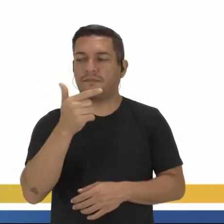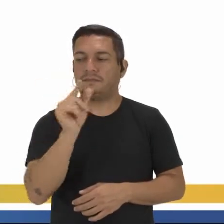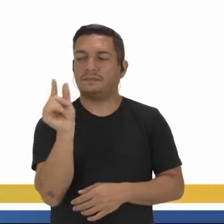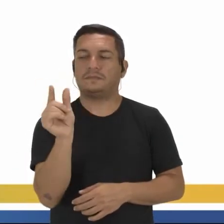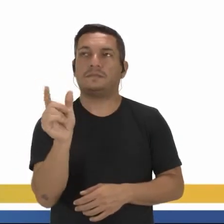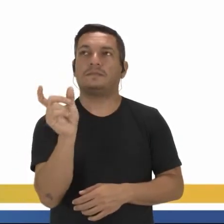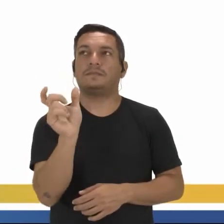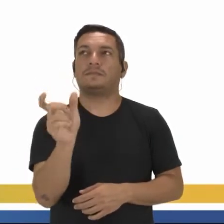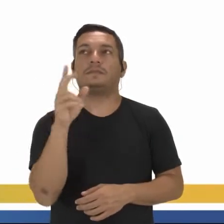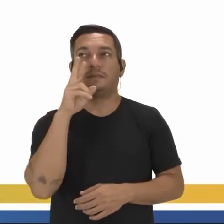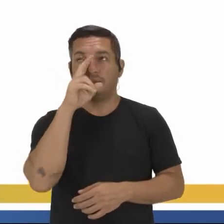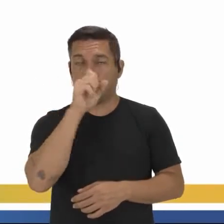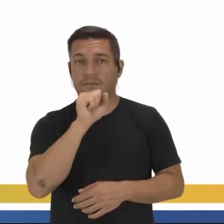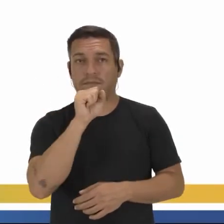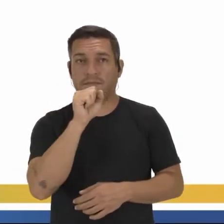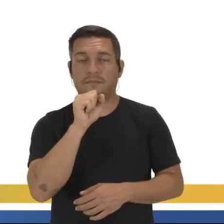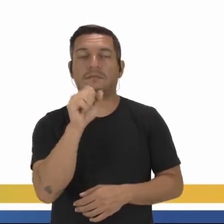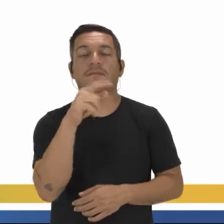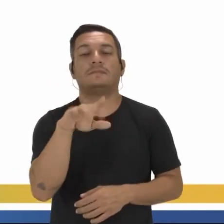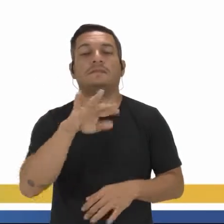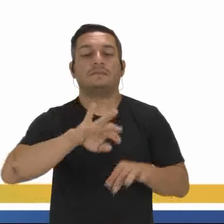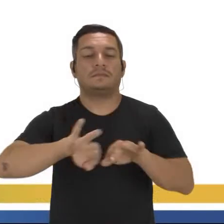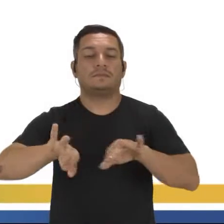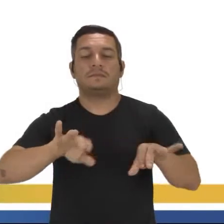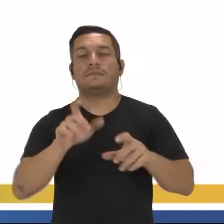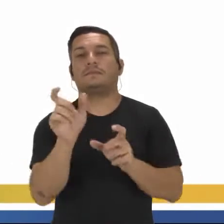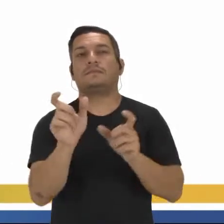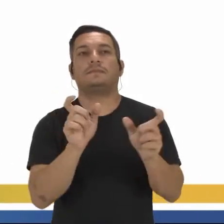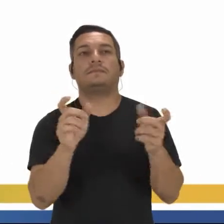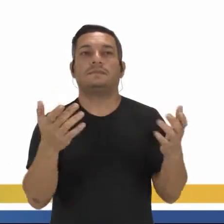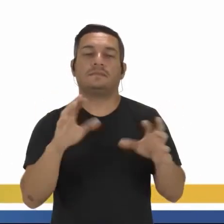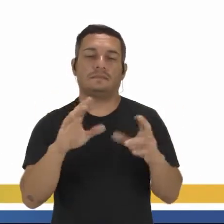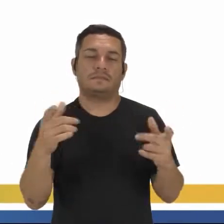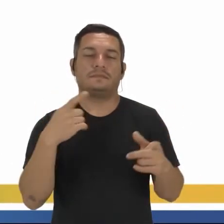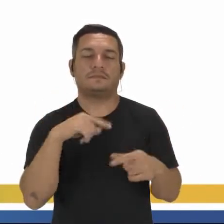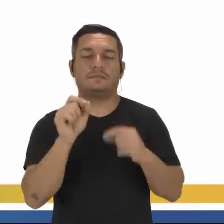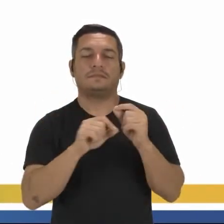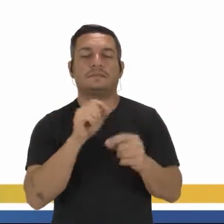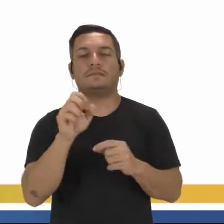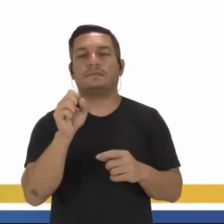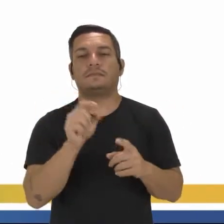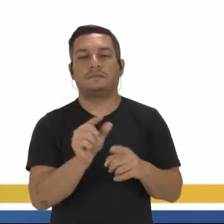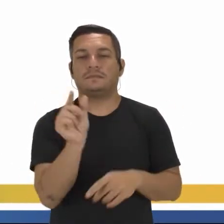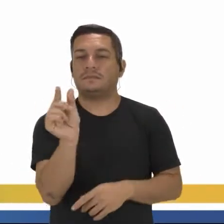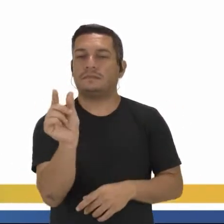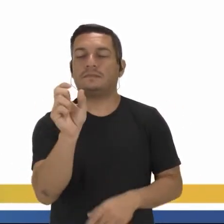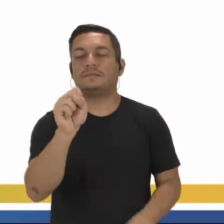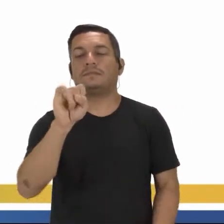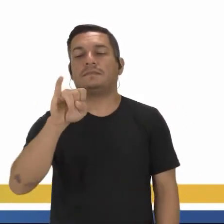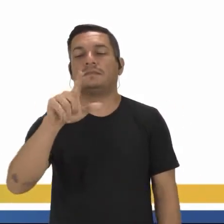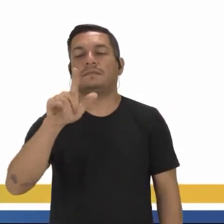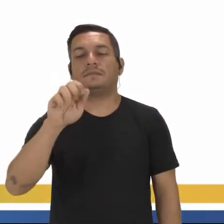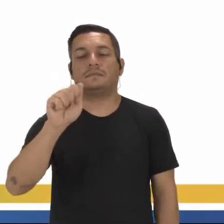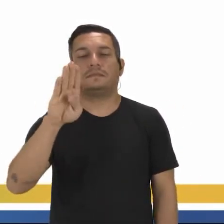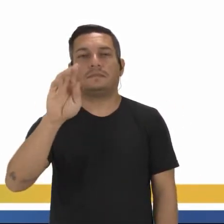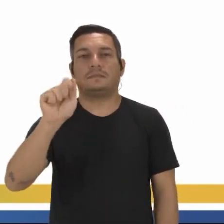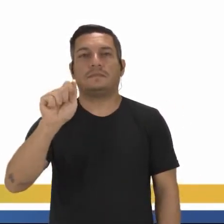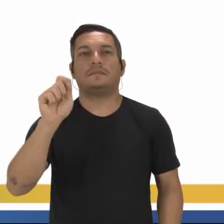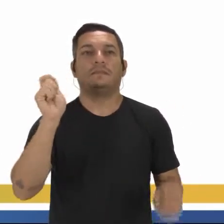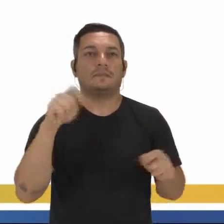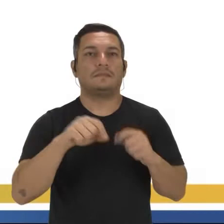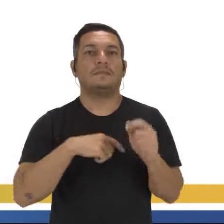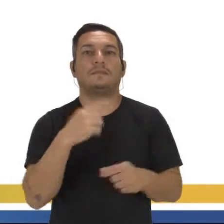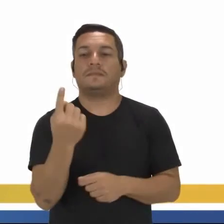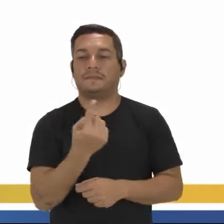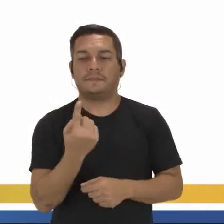palavra, forem fortes. Quando você separa a palavra, obviamente, eles serão uma sílaba, tá? Uma sílaba. E eles podem